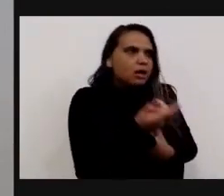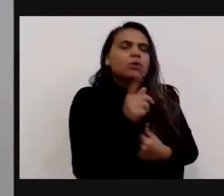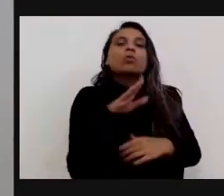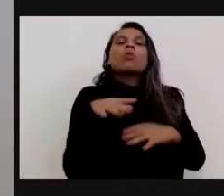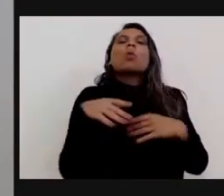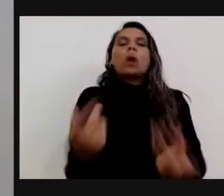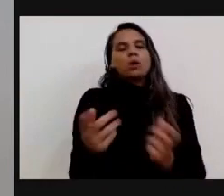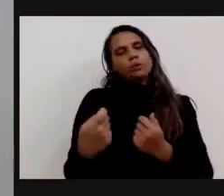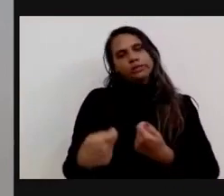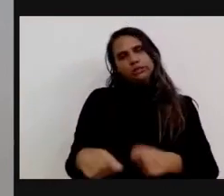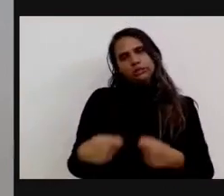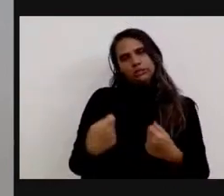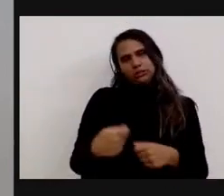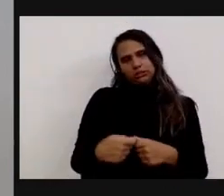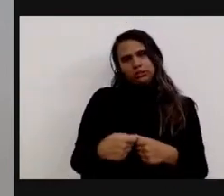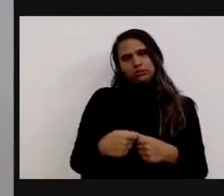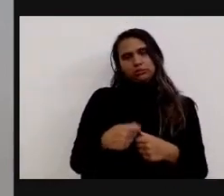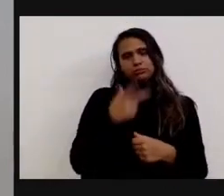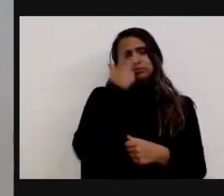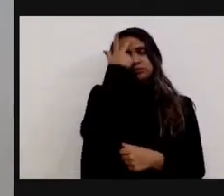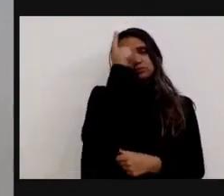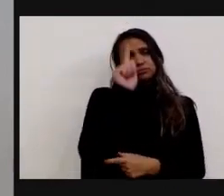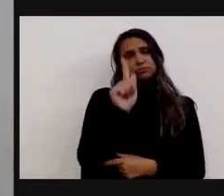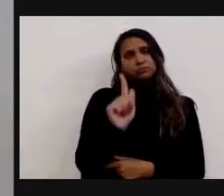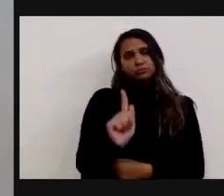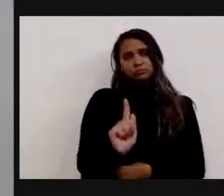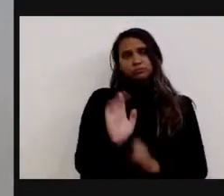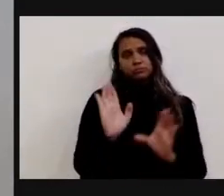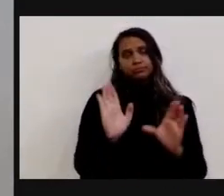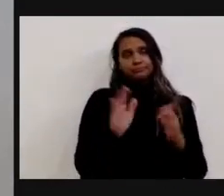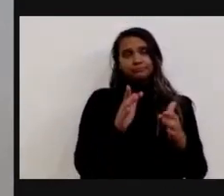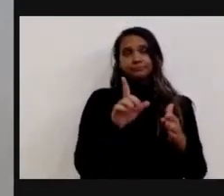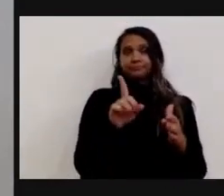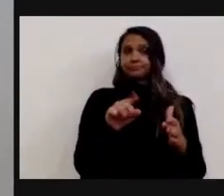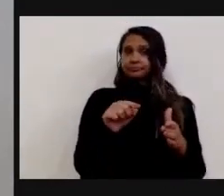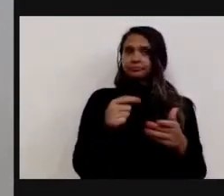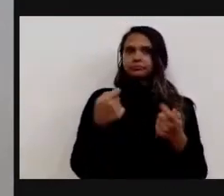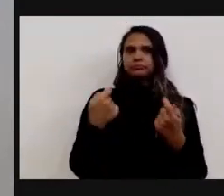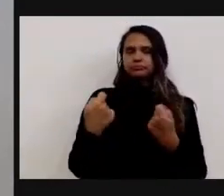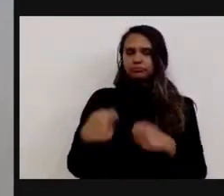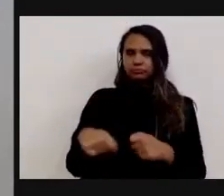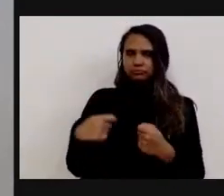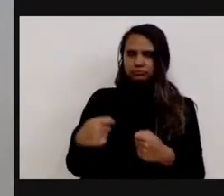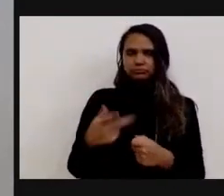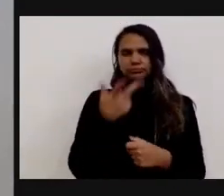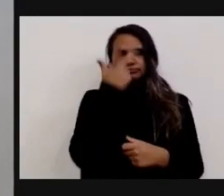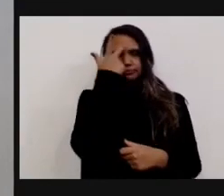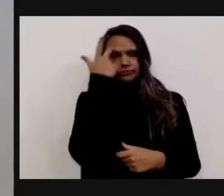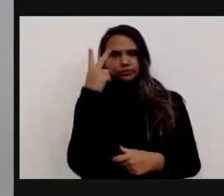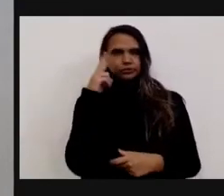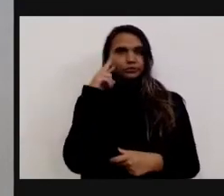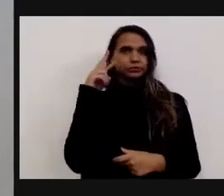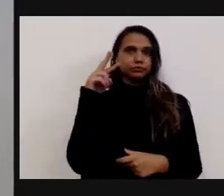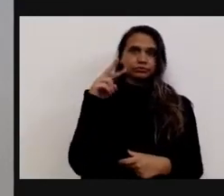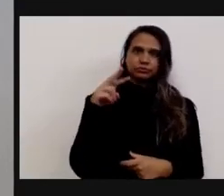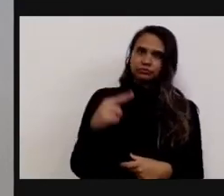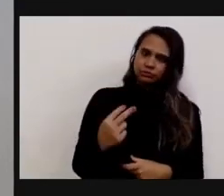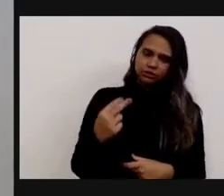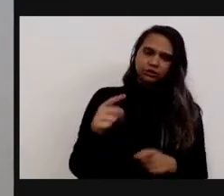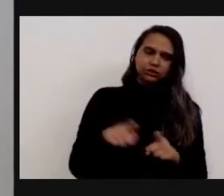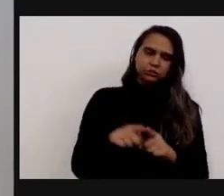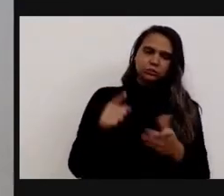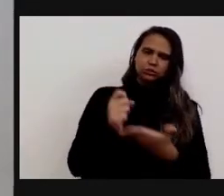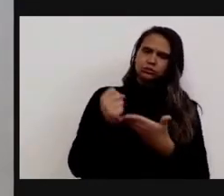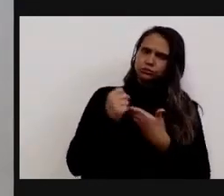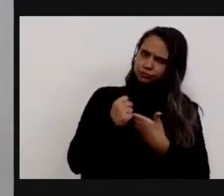todo gerente a gente que gera equipe nossa tudo que a gente quer nossa necessidade alguém que nos escute na nossa necessidade nos